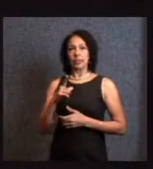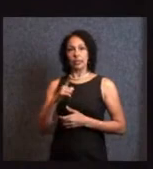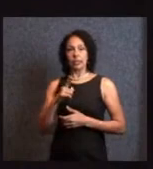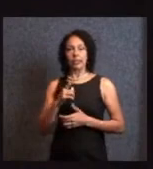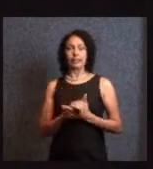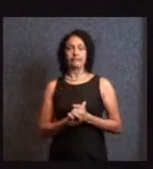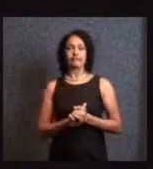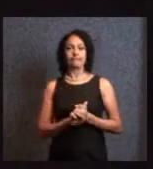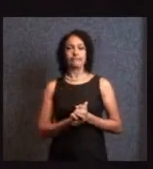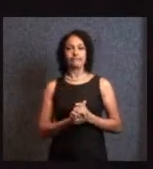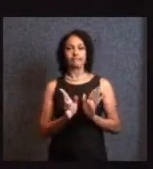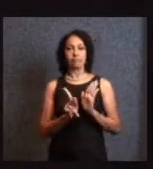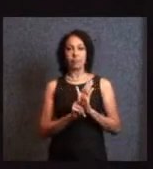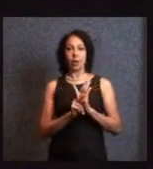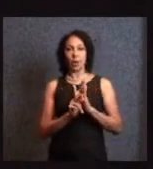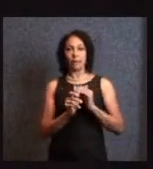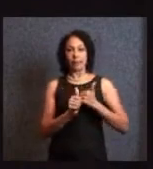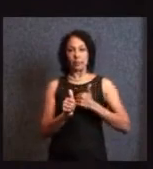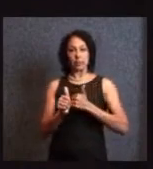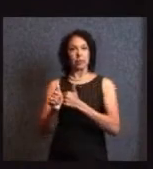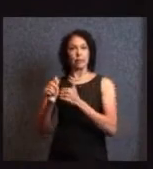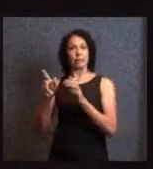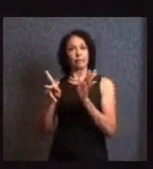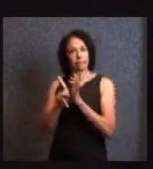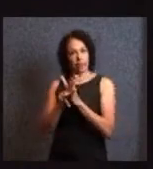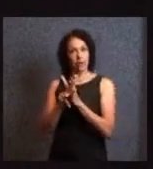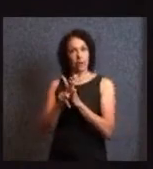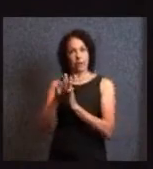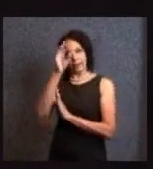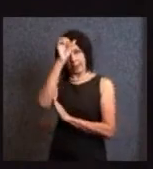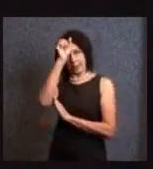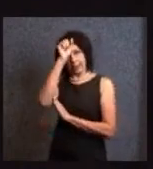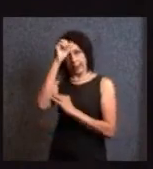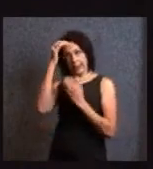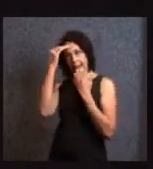o acompanhamento das aprendizagens? Obrigada.